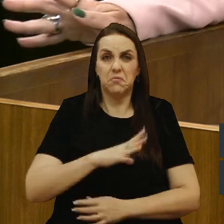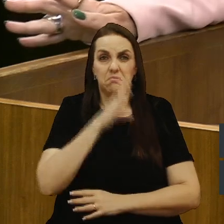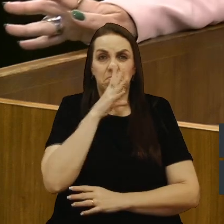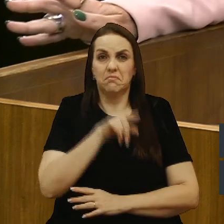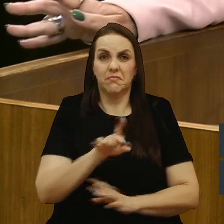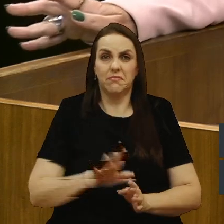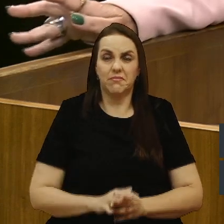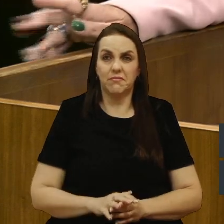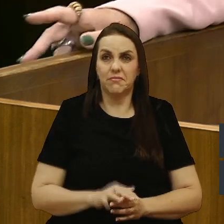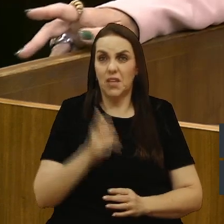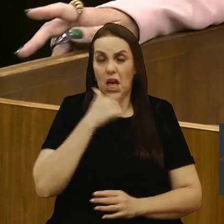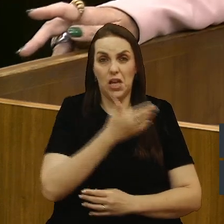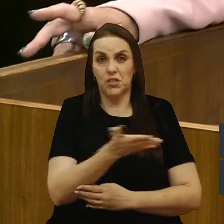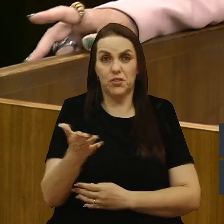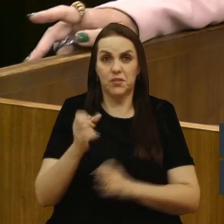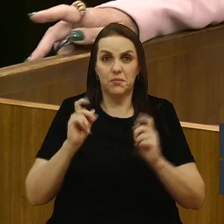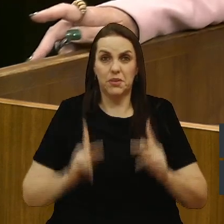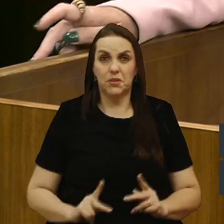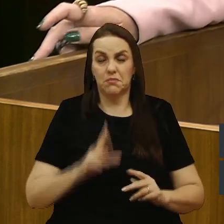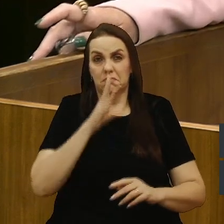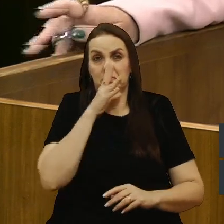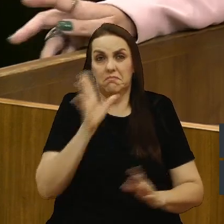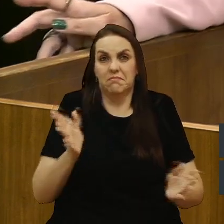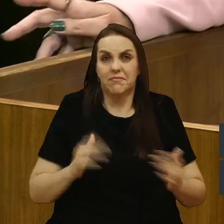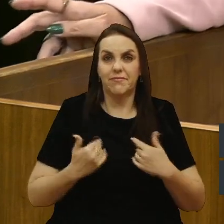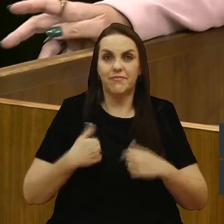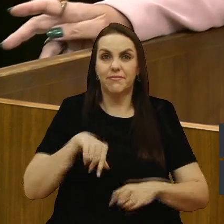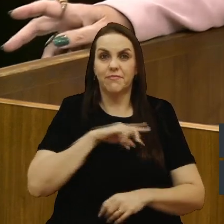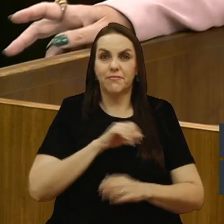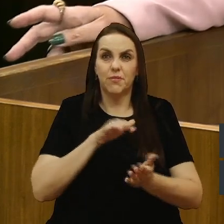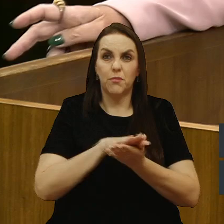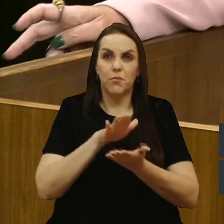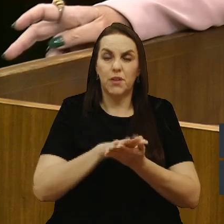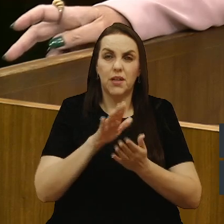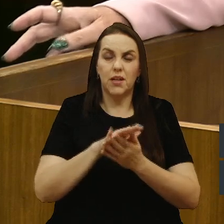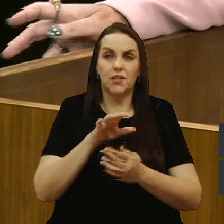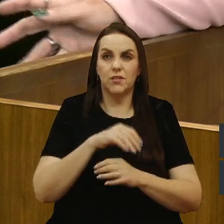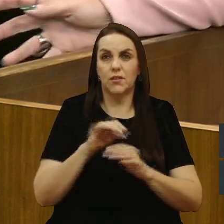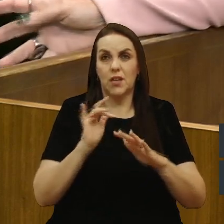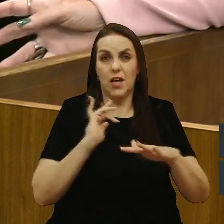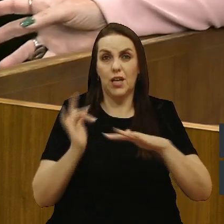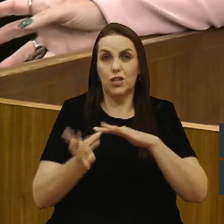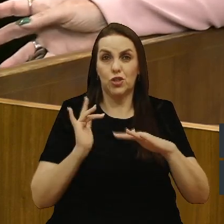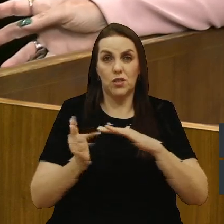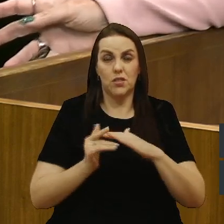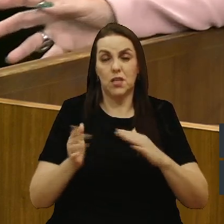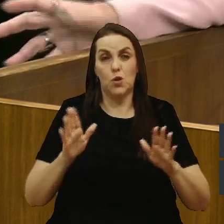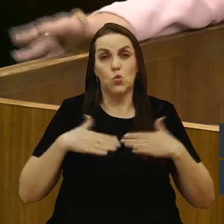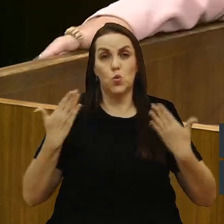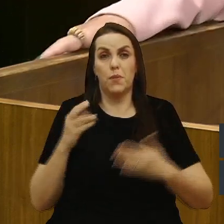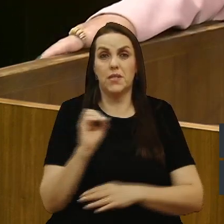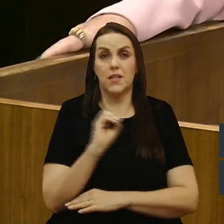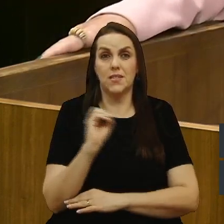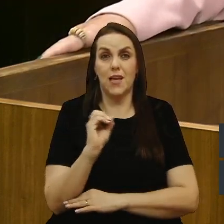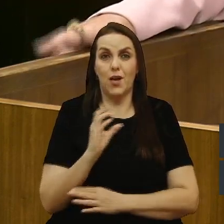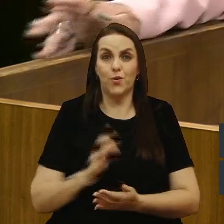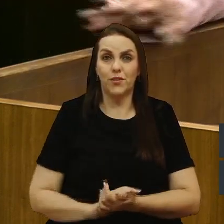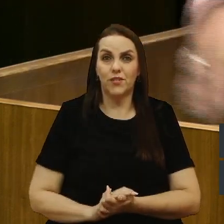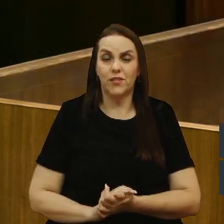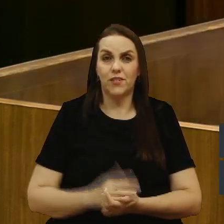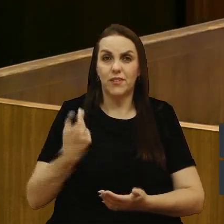que não espanta ninguém, né? Quando a gente publicou isso aí, o que eu mais ouvia nas redes era assim, surpresa zero. Quem